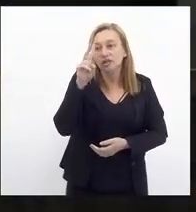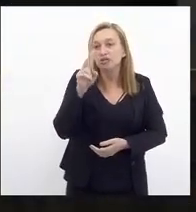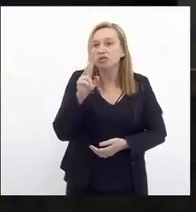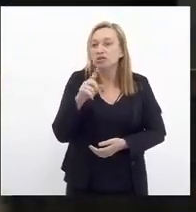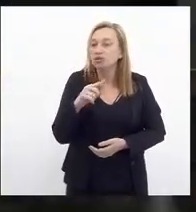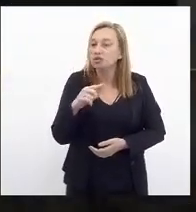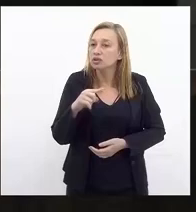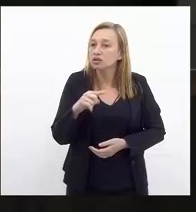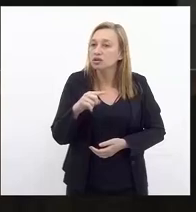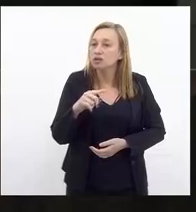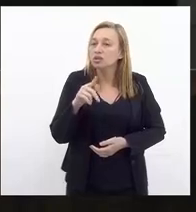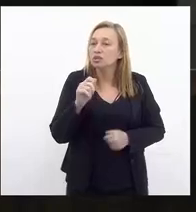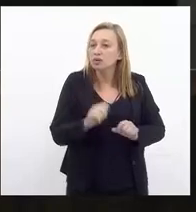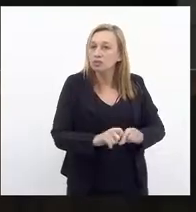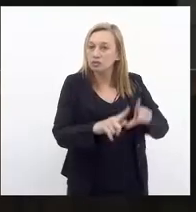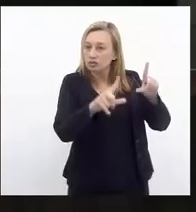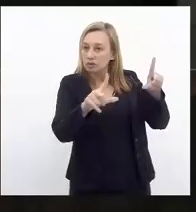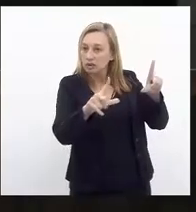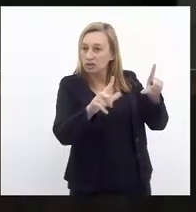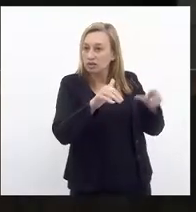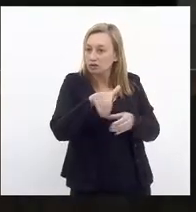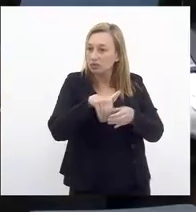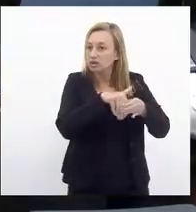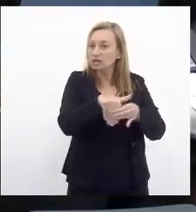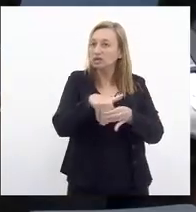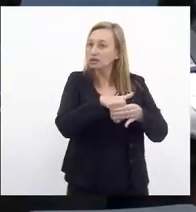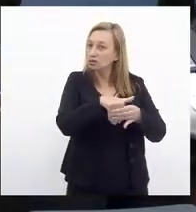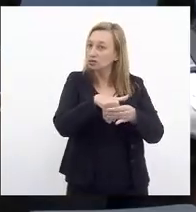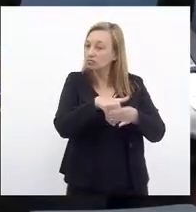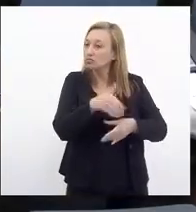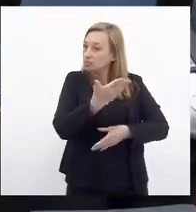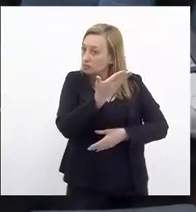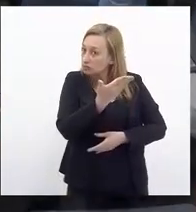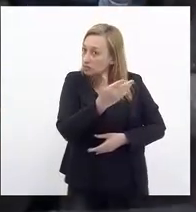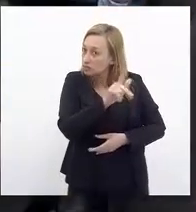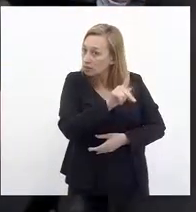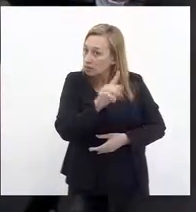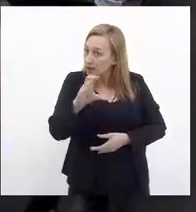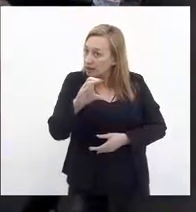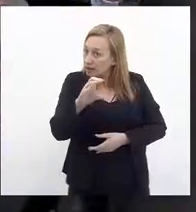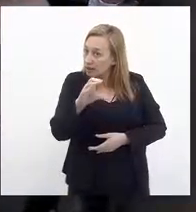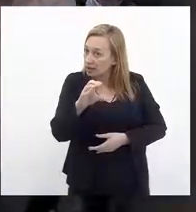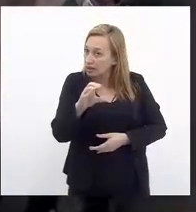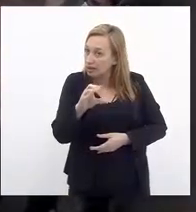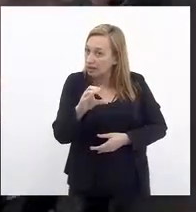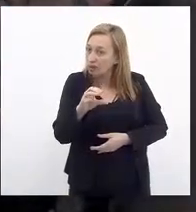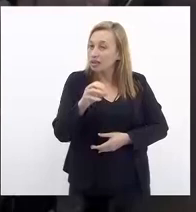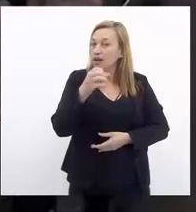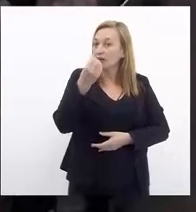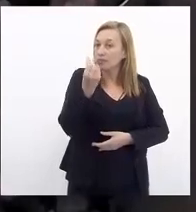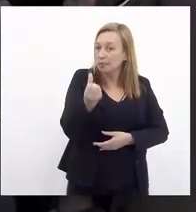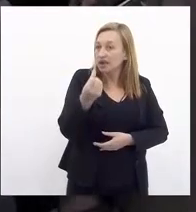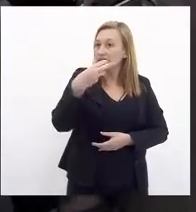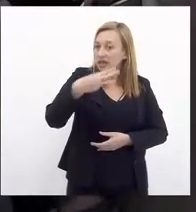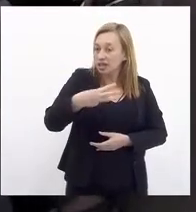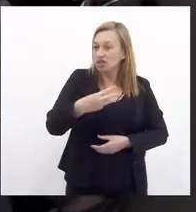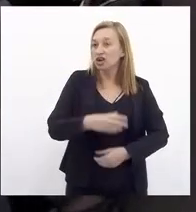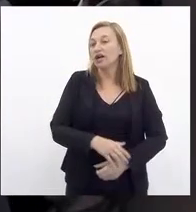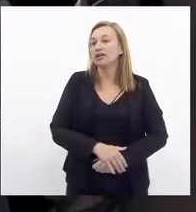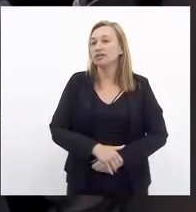o painel está aberto para a votação da PEC da PEC 63